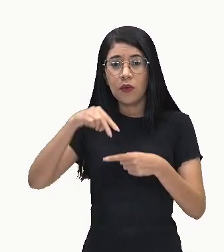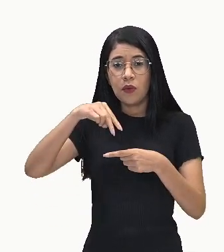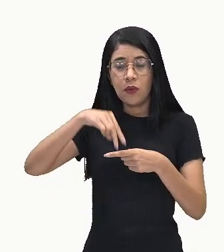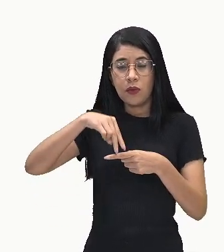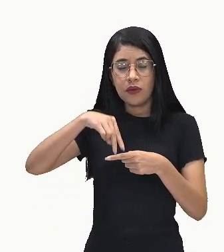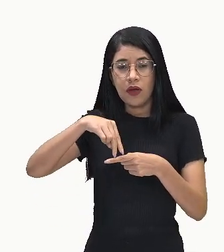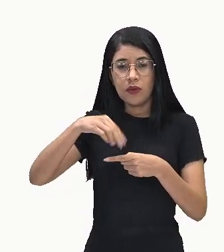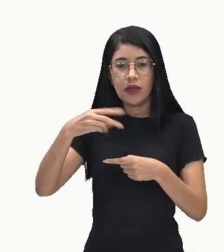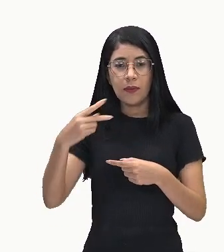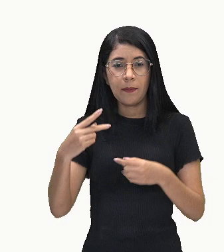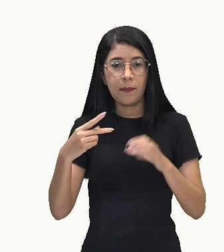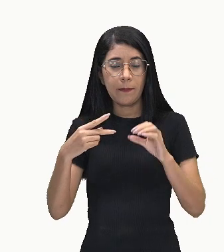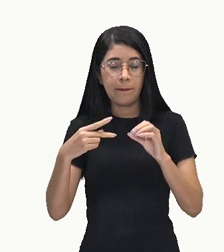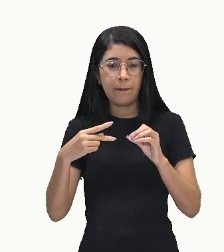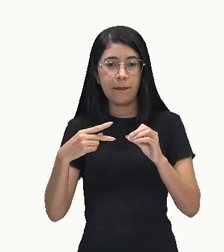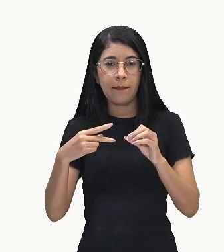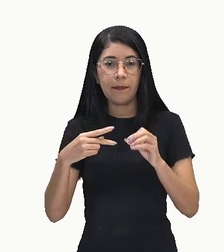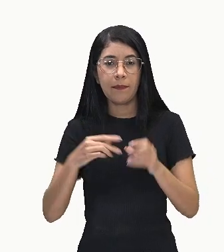que 0, né,